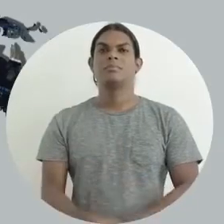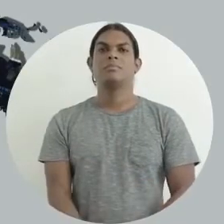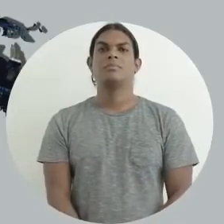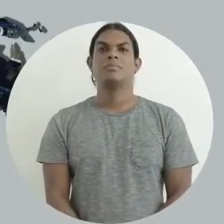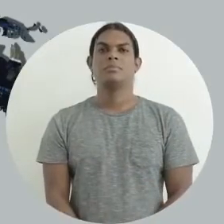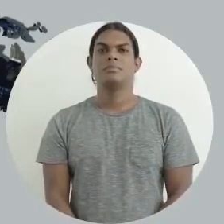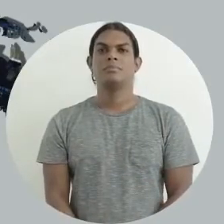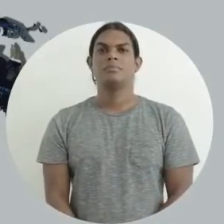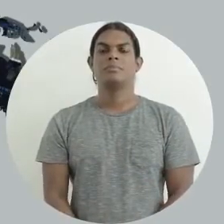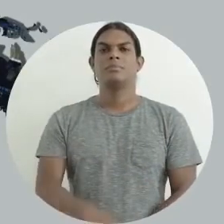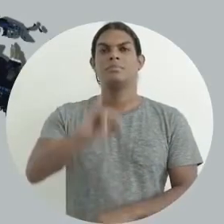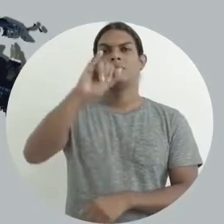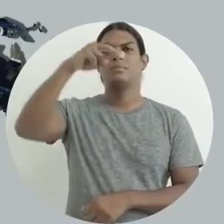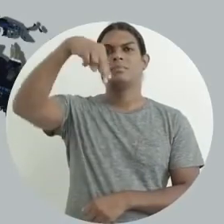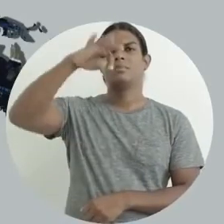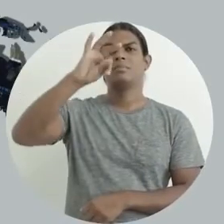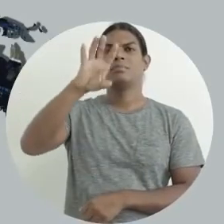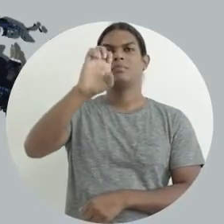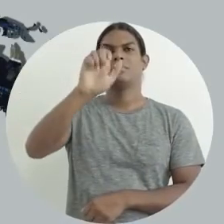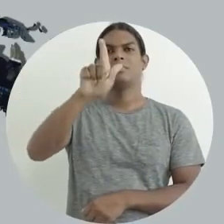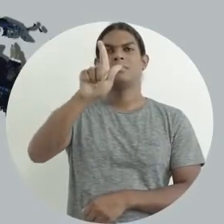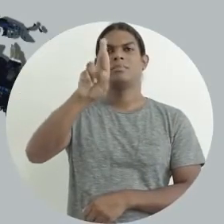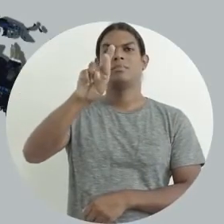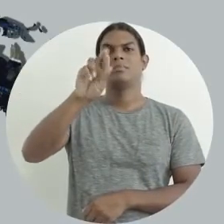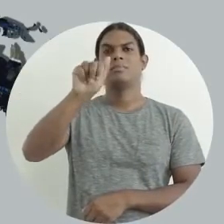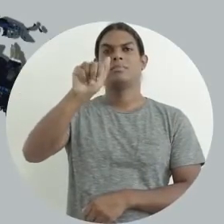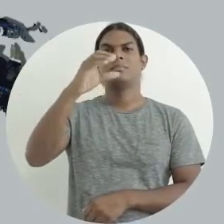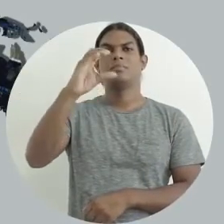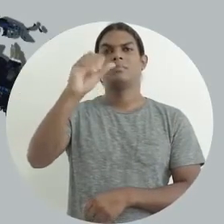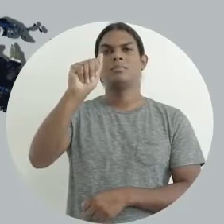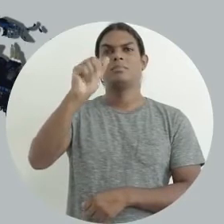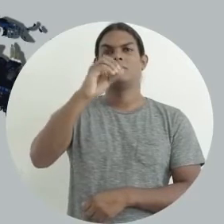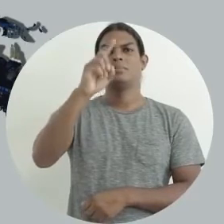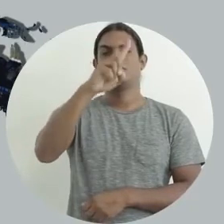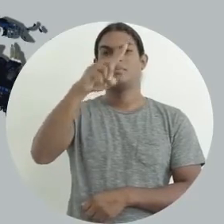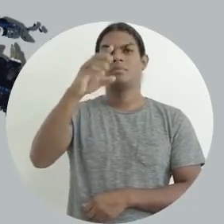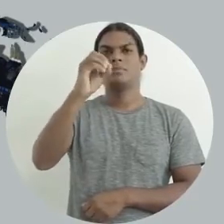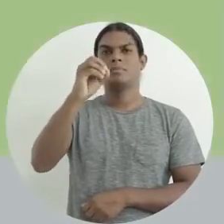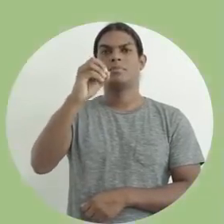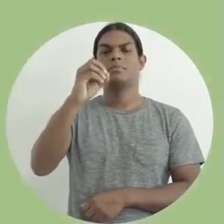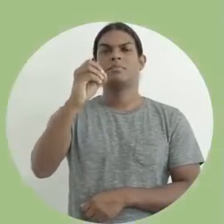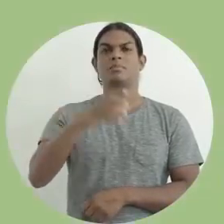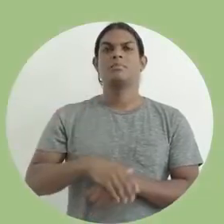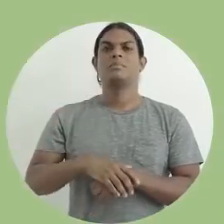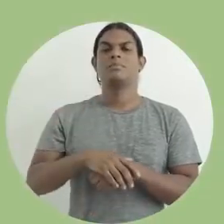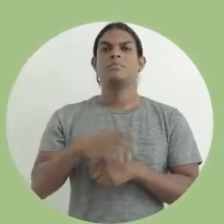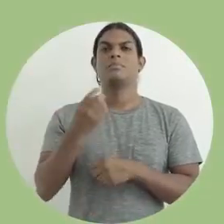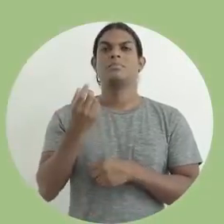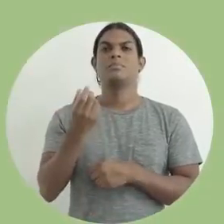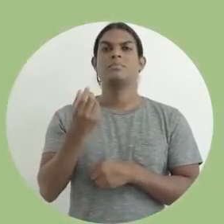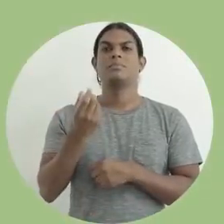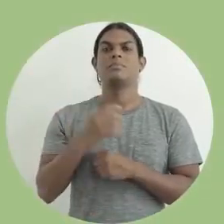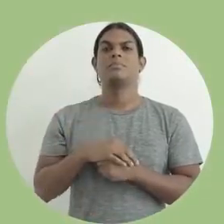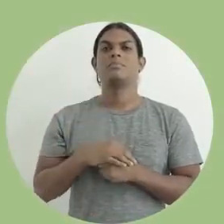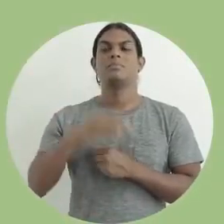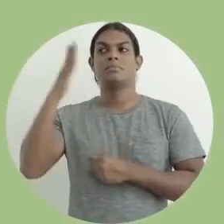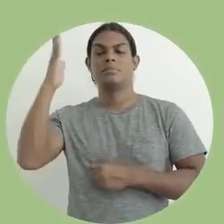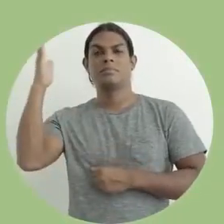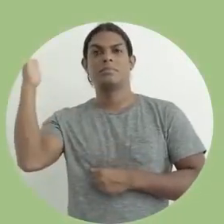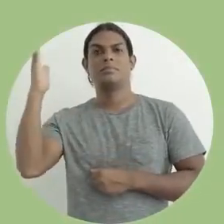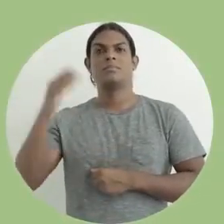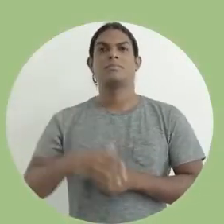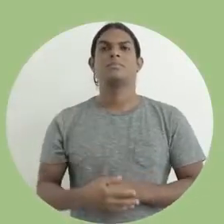processos de integração comercial internacional, é importante saber as seguintes definições: Zona de preferência